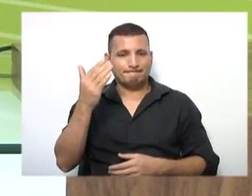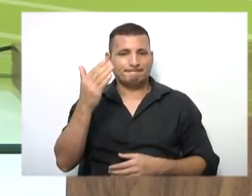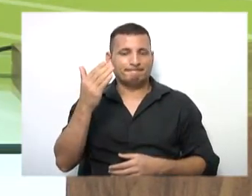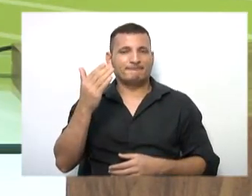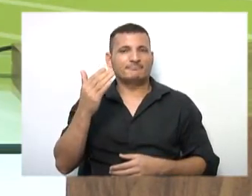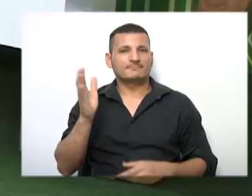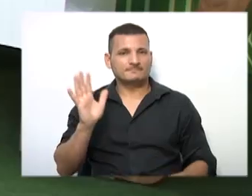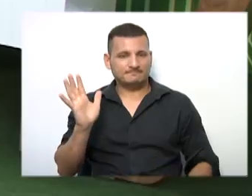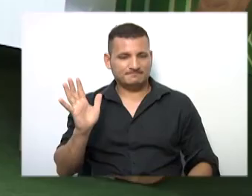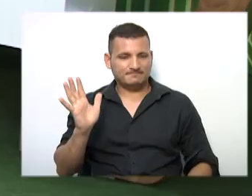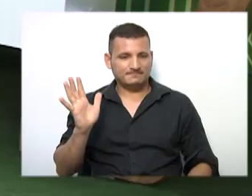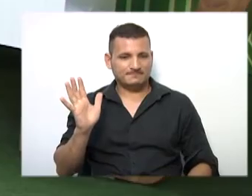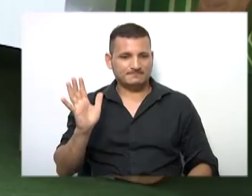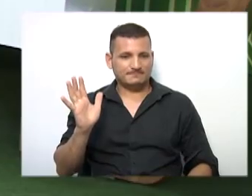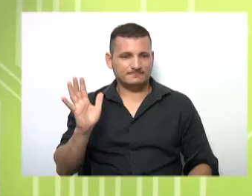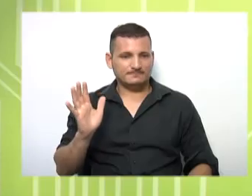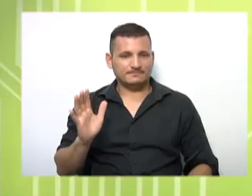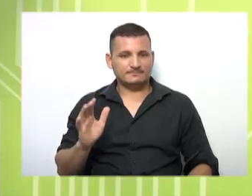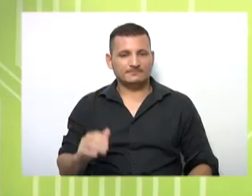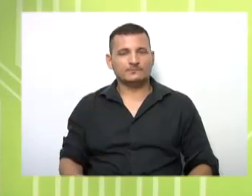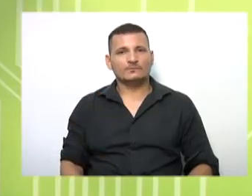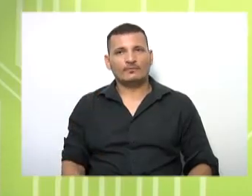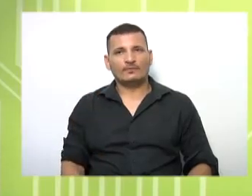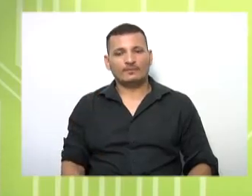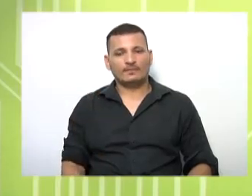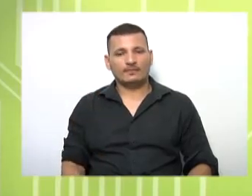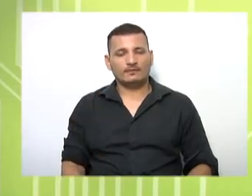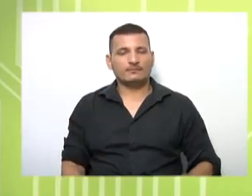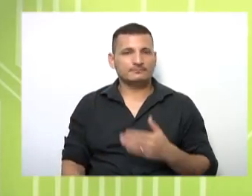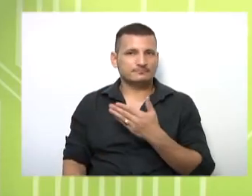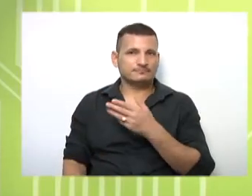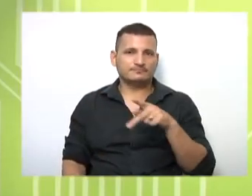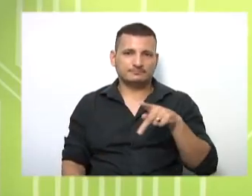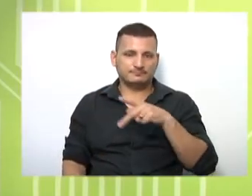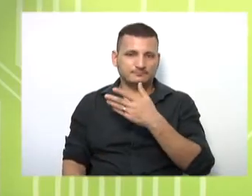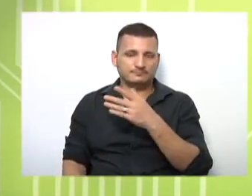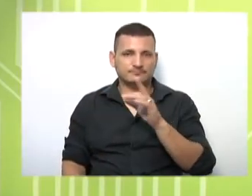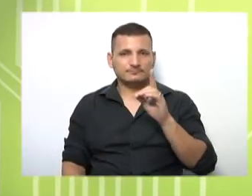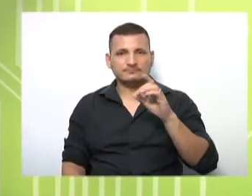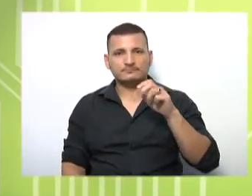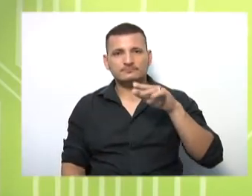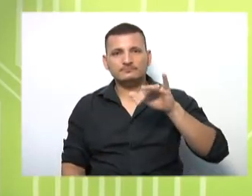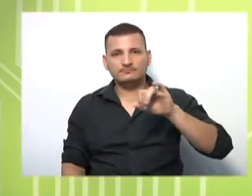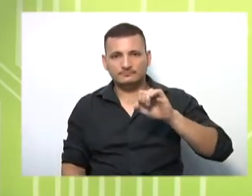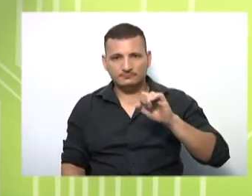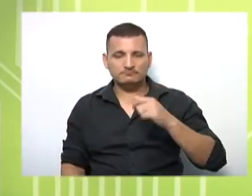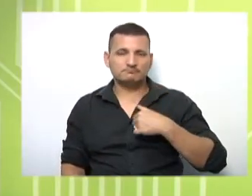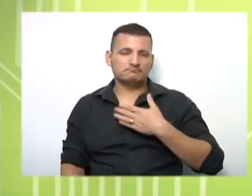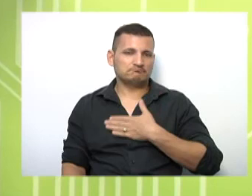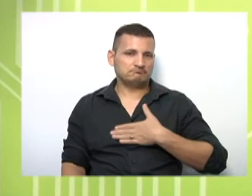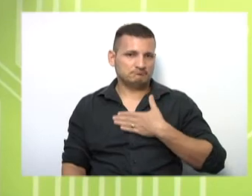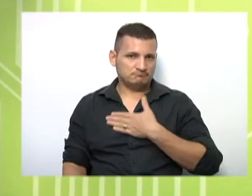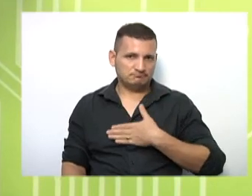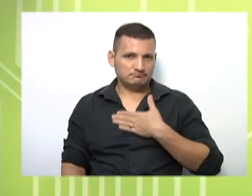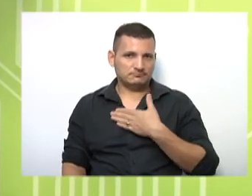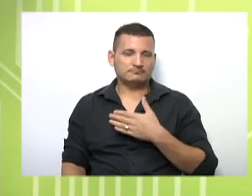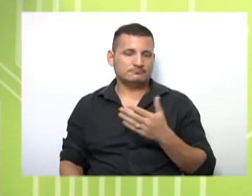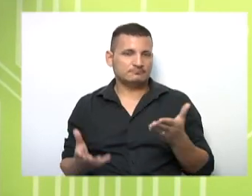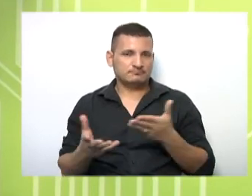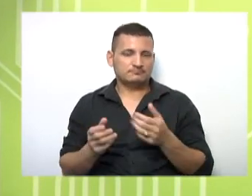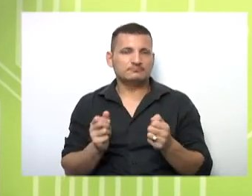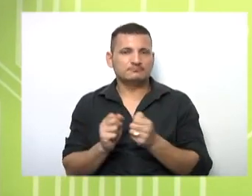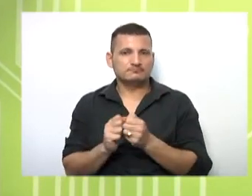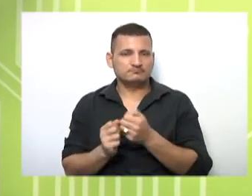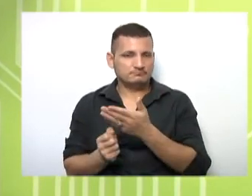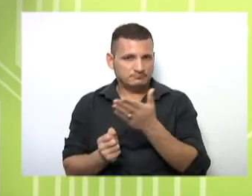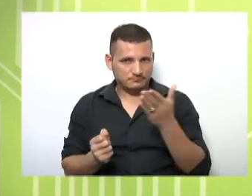fica por aqui. Bem, como dito pela professora Denise, o prazer foi enorme participar dessa jornada com